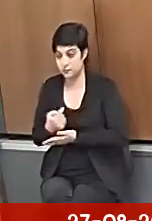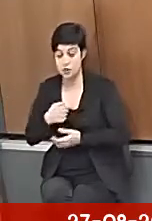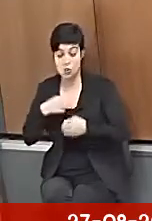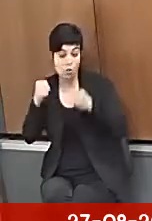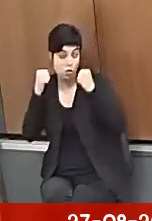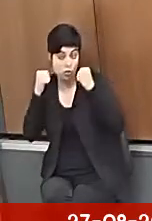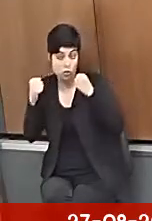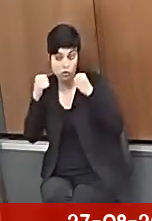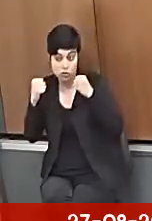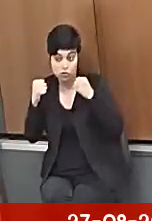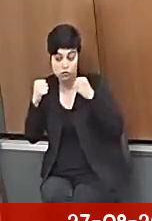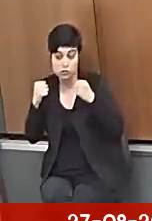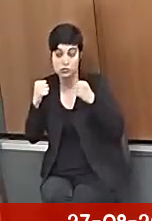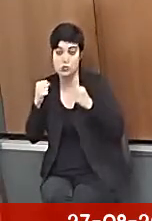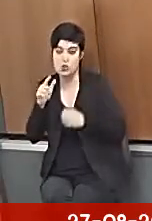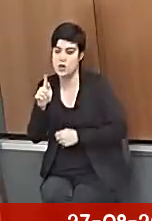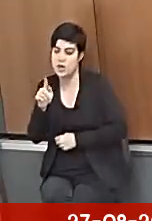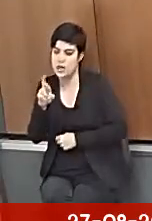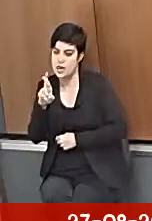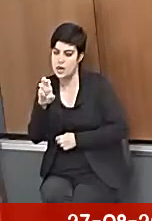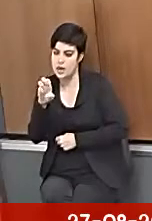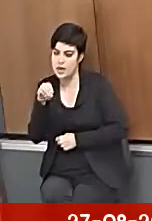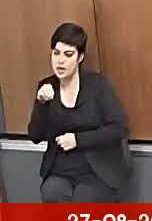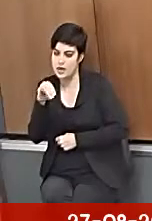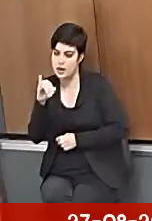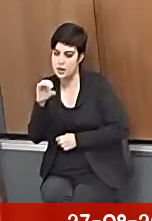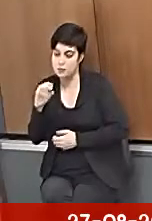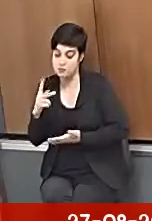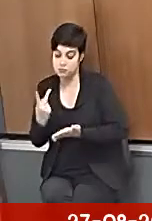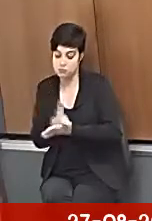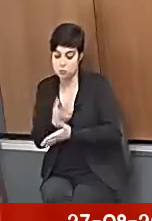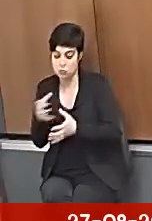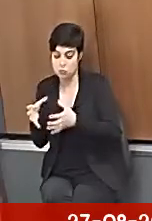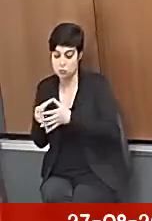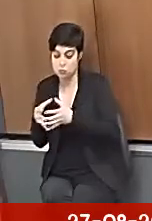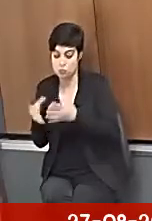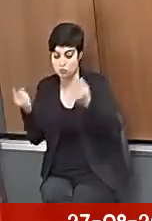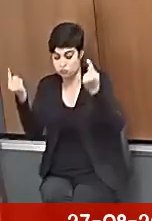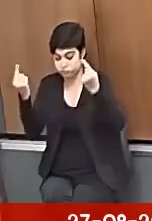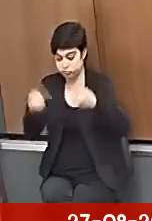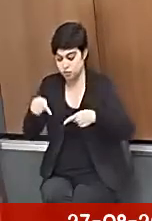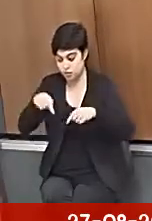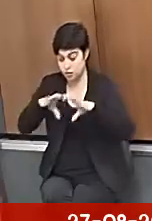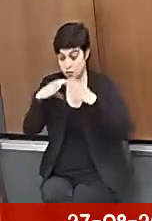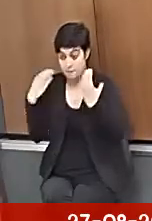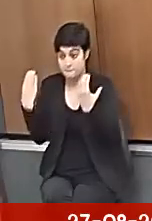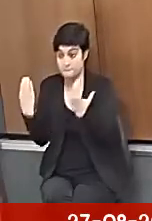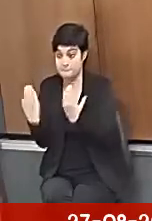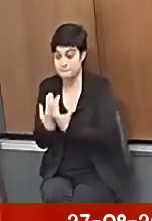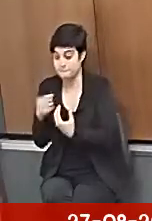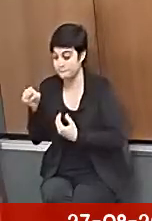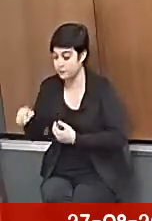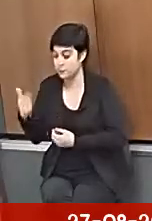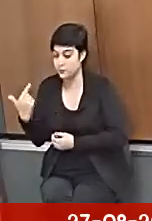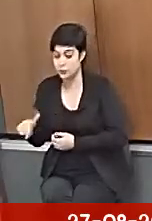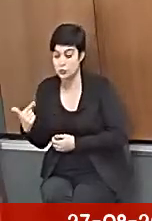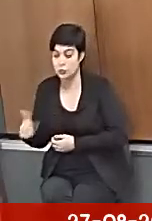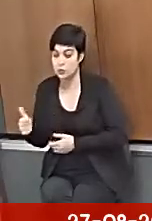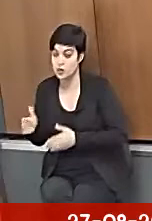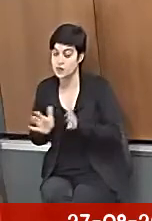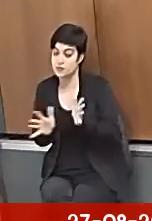sedor grevista e quando o time adversário vem jogar no mineirão na torcida adversária não tem acesso para